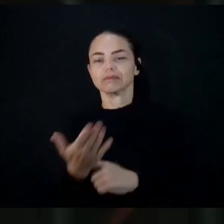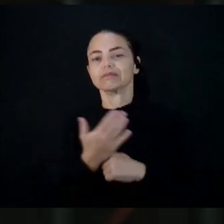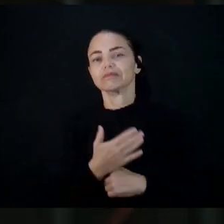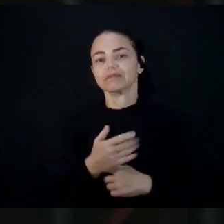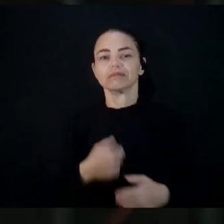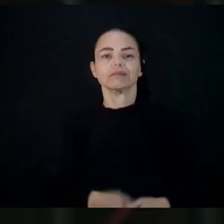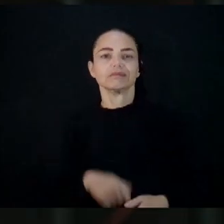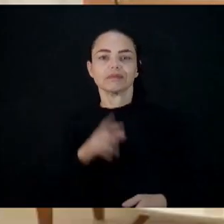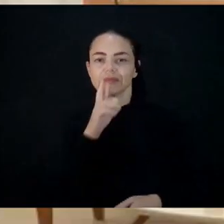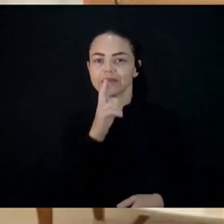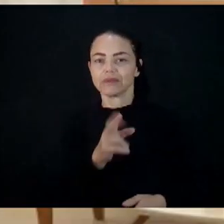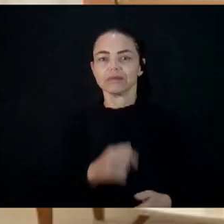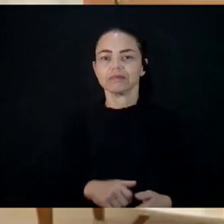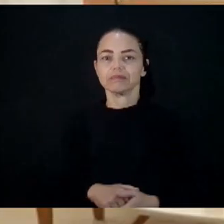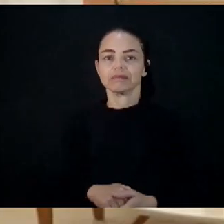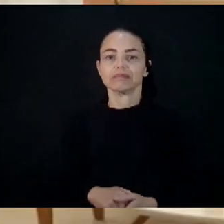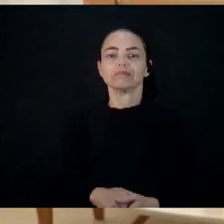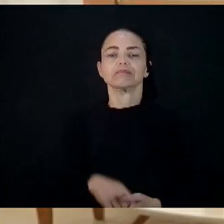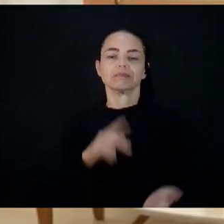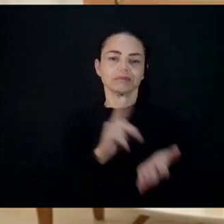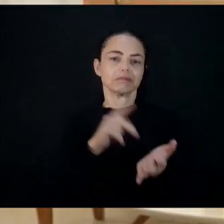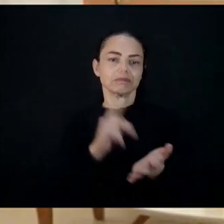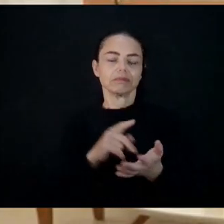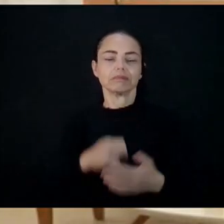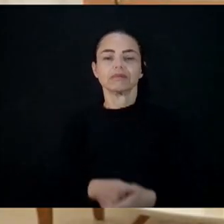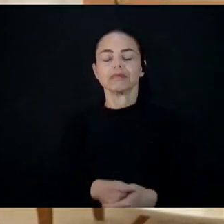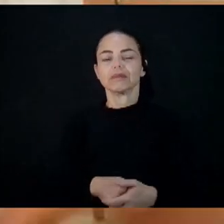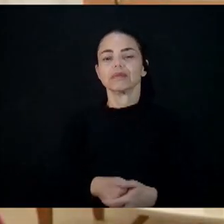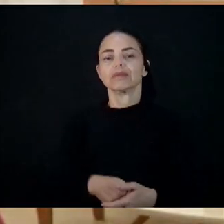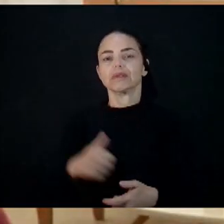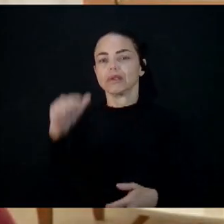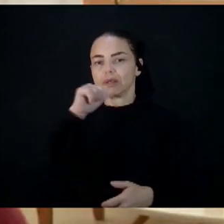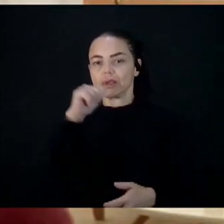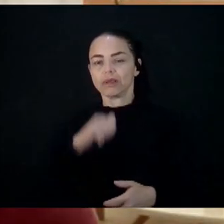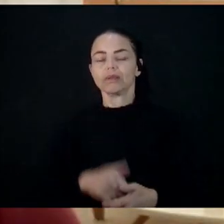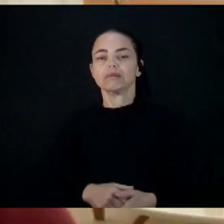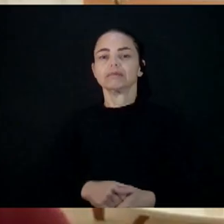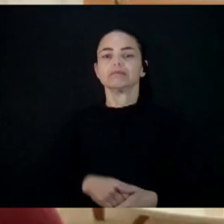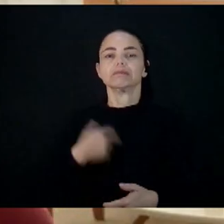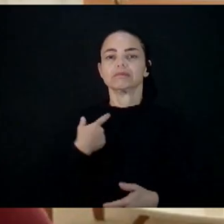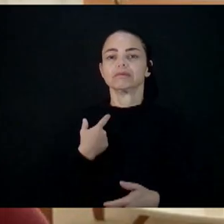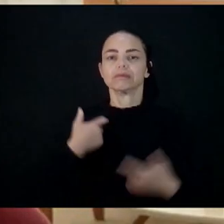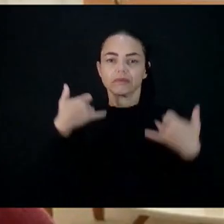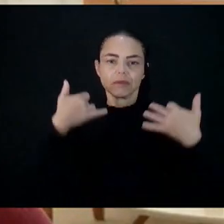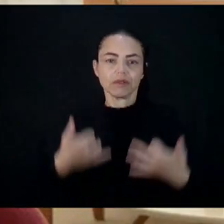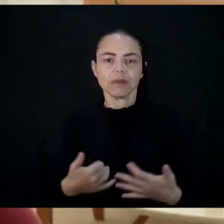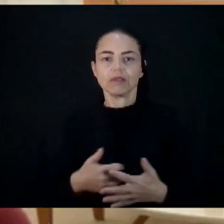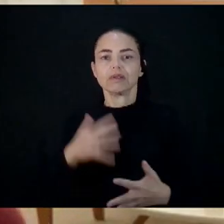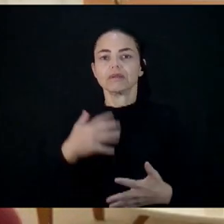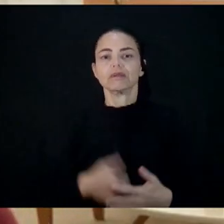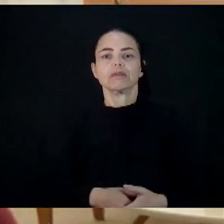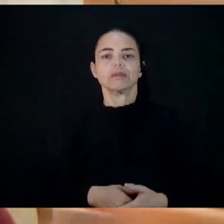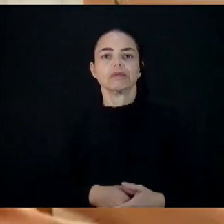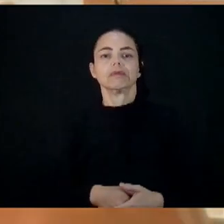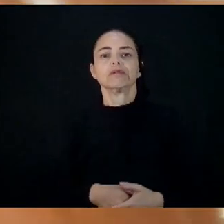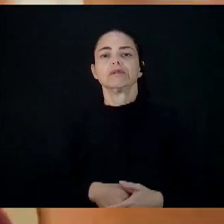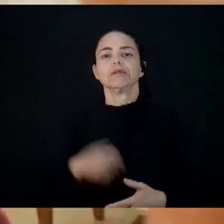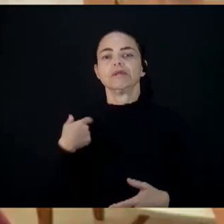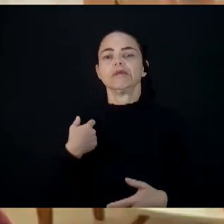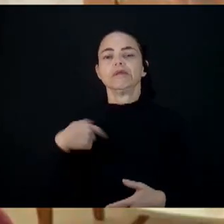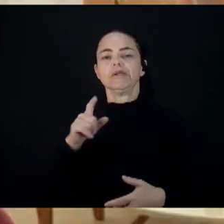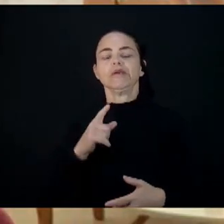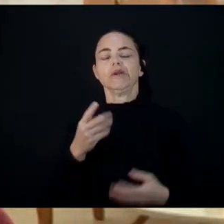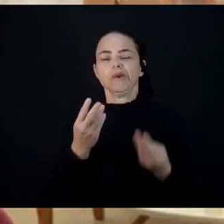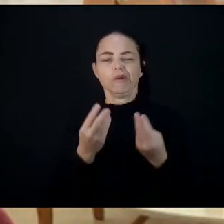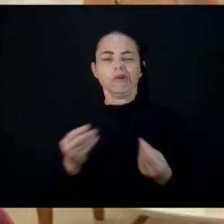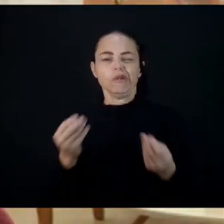favor. Exatamente. O álcool, na verdade, ele vai amortecendo, como eu falei, e você vai